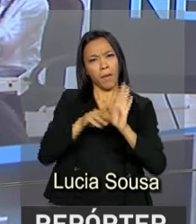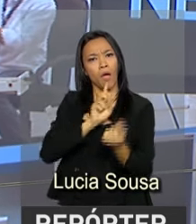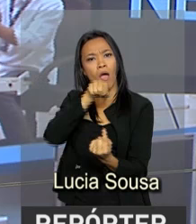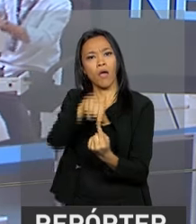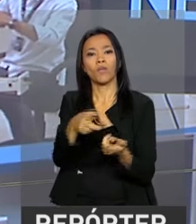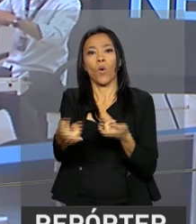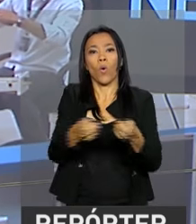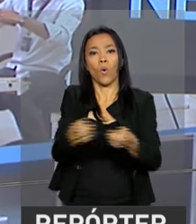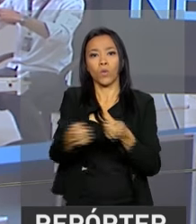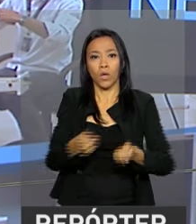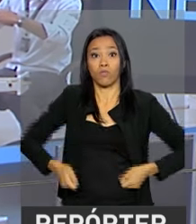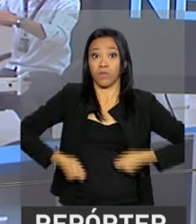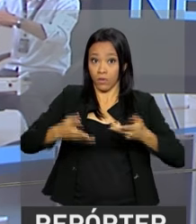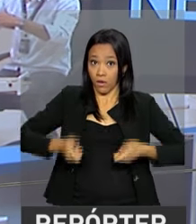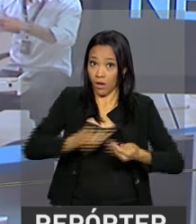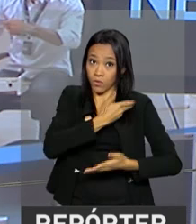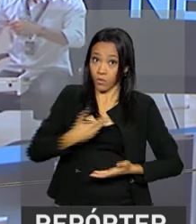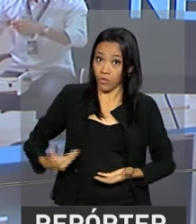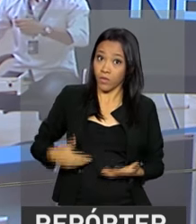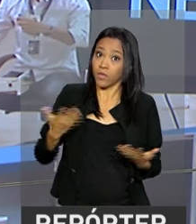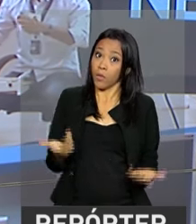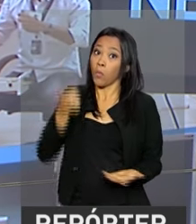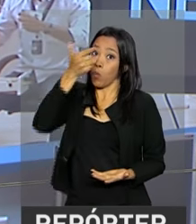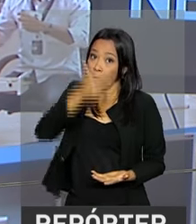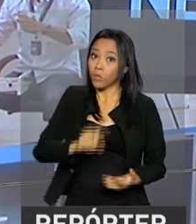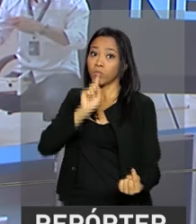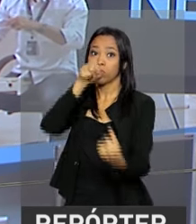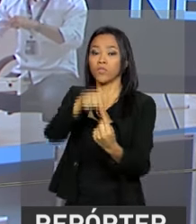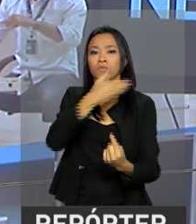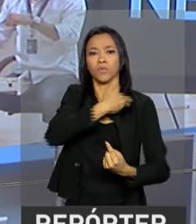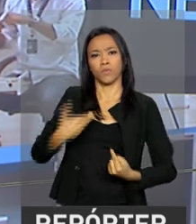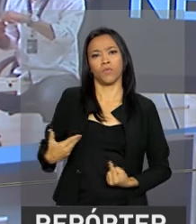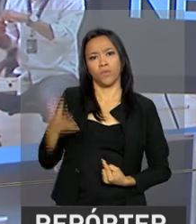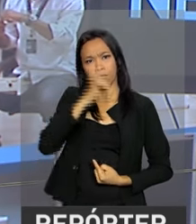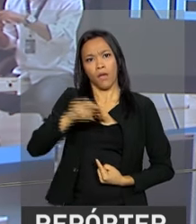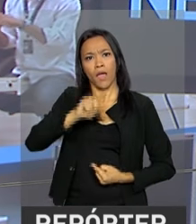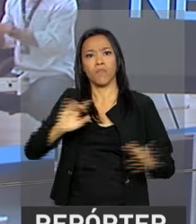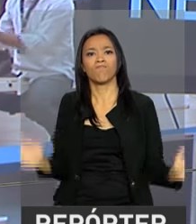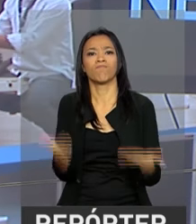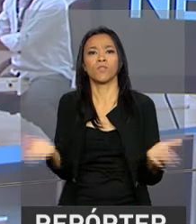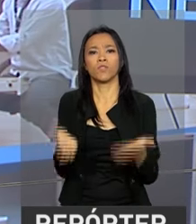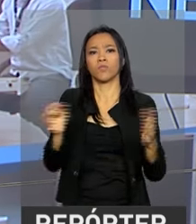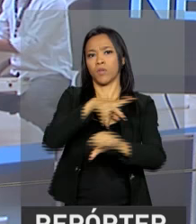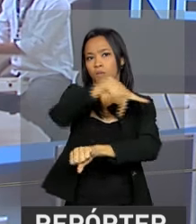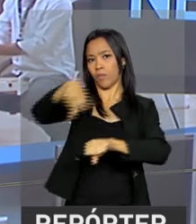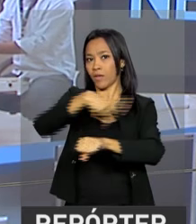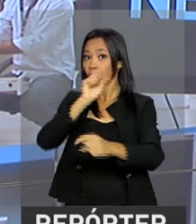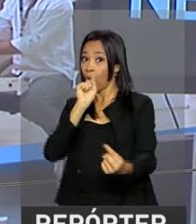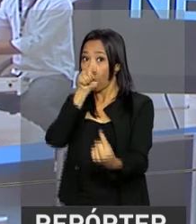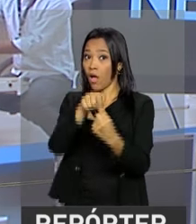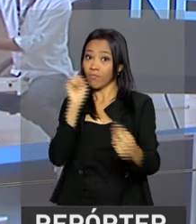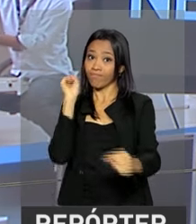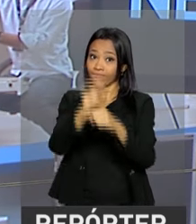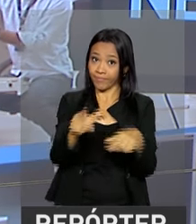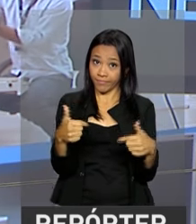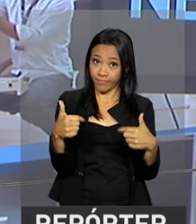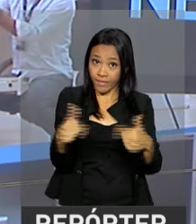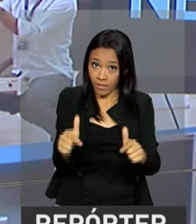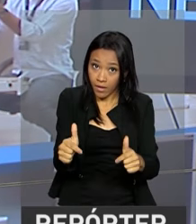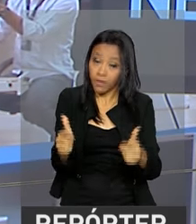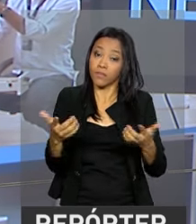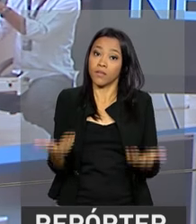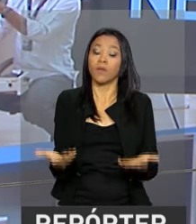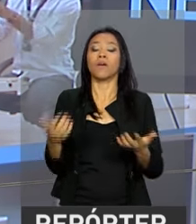contas públicas a meta do governo Agora é aumentar a produtividade do país e gerar empregos na avaliação do Ministro da